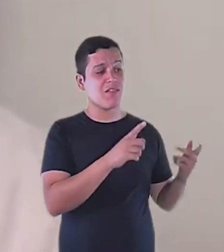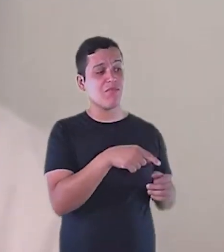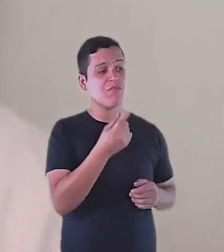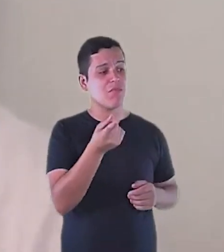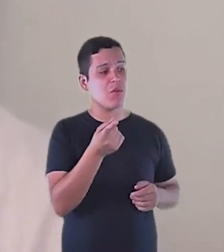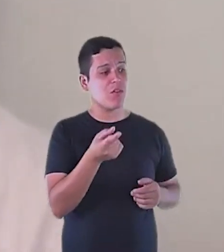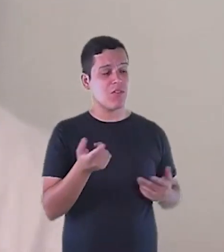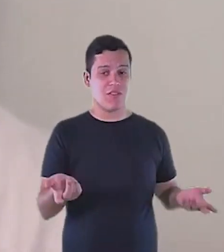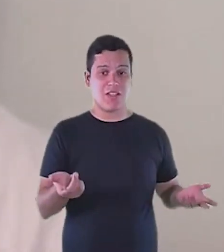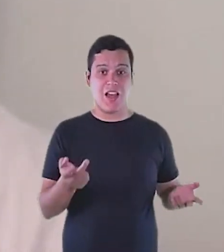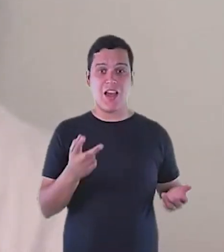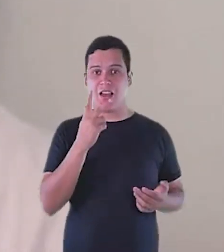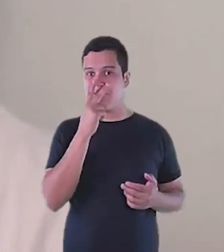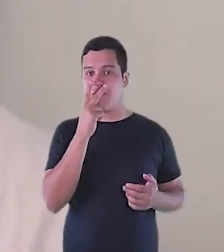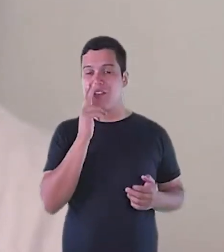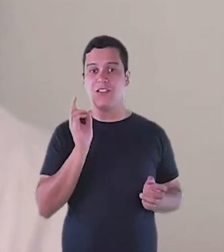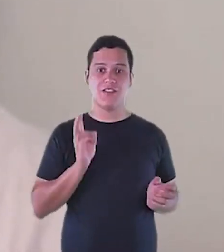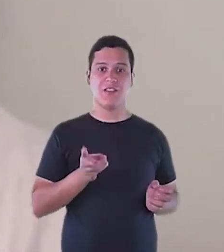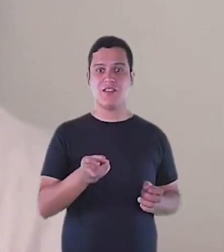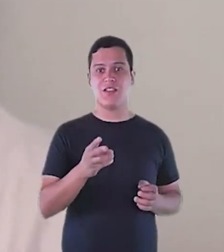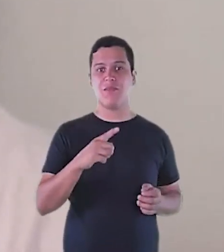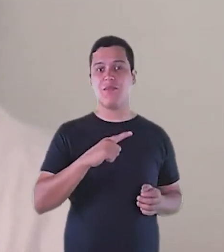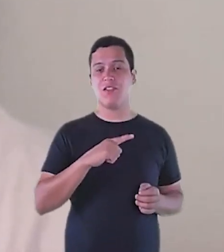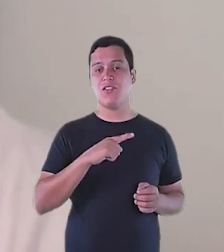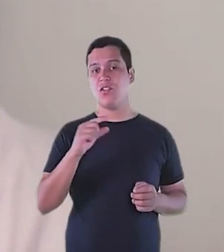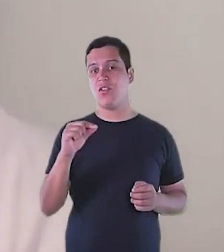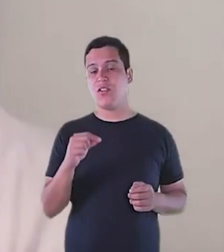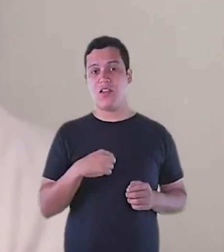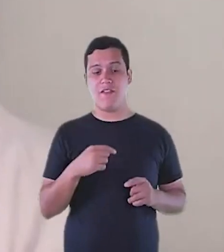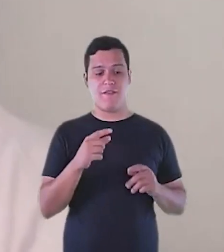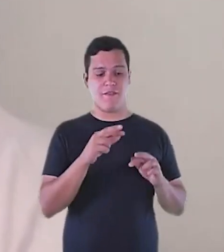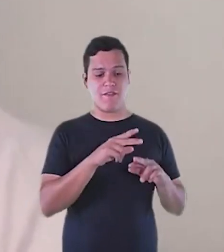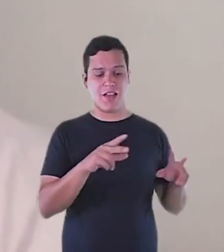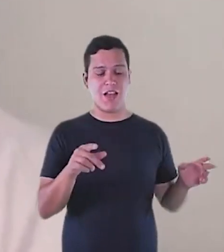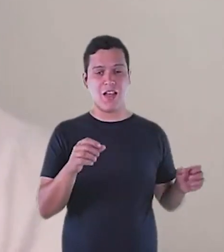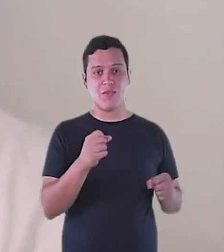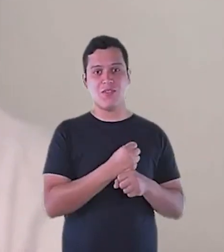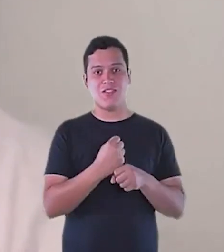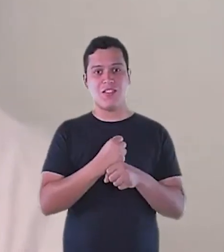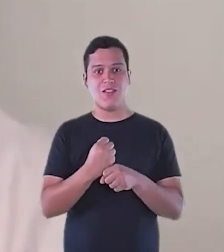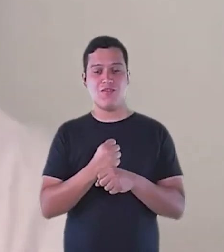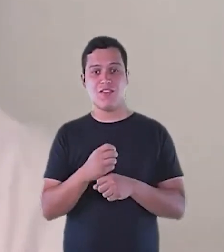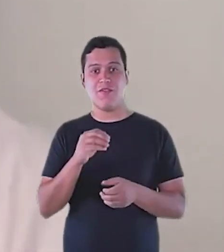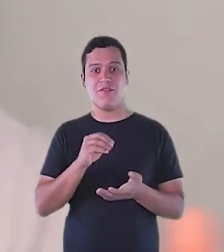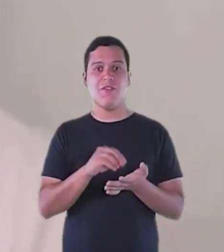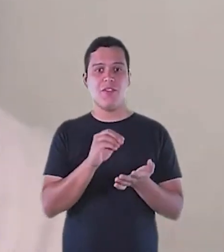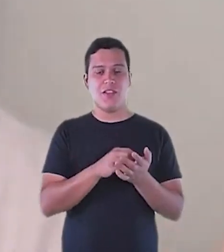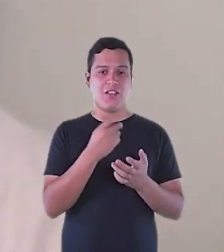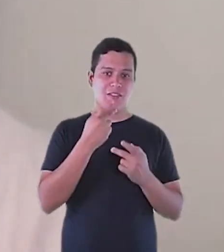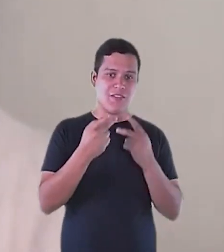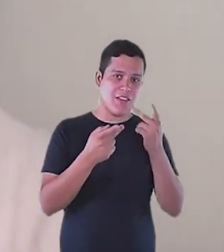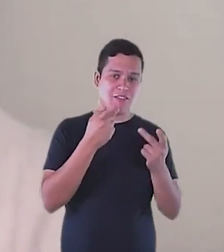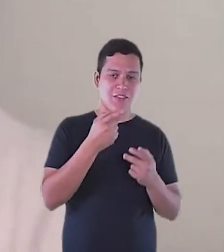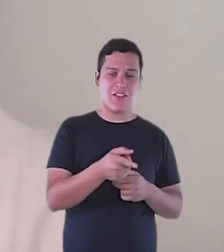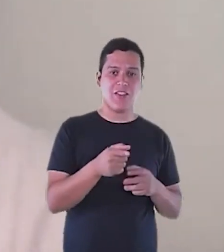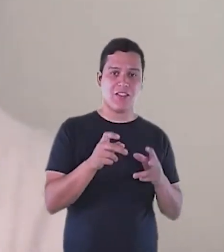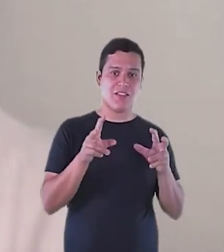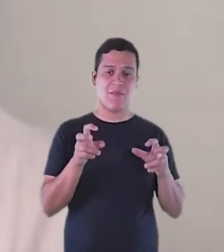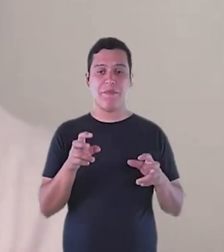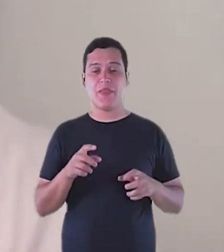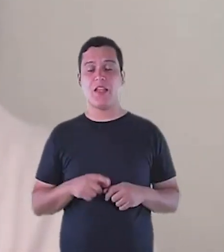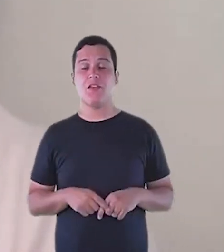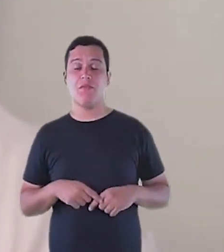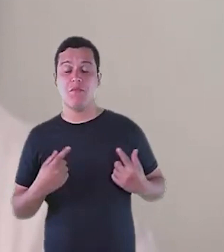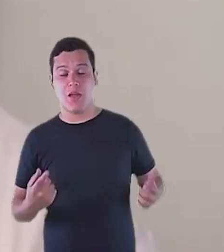aí sobrava uma data óbvia, né, que era 1889. No caso do Escravidão, não. Eu planejei desde o início para